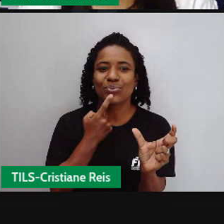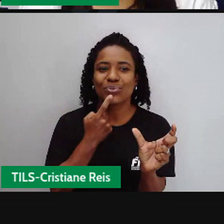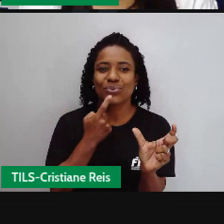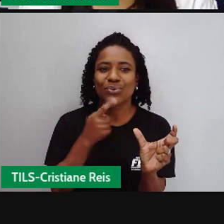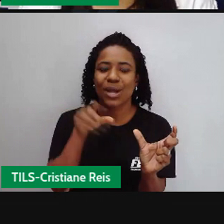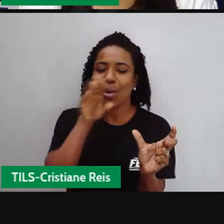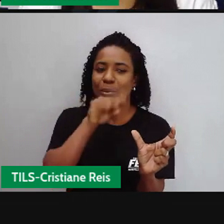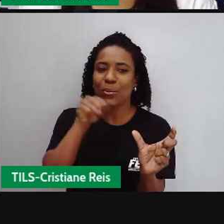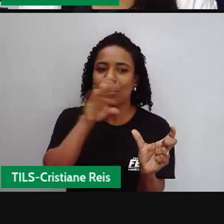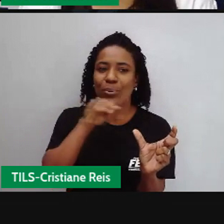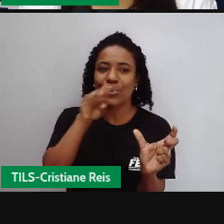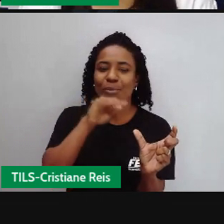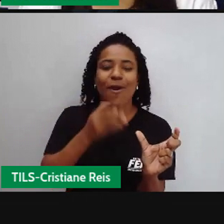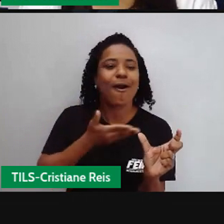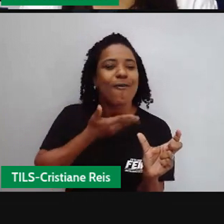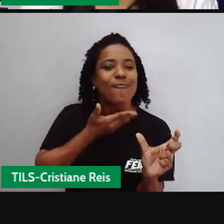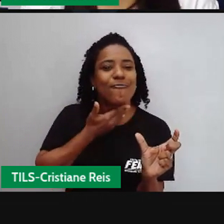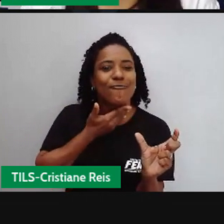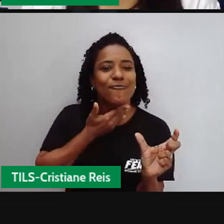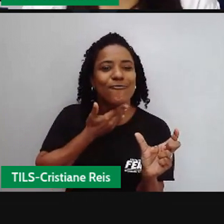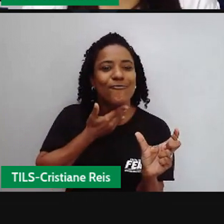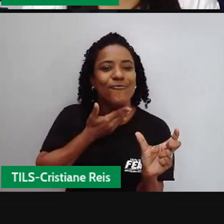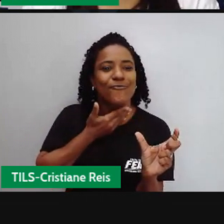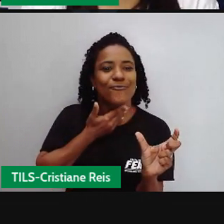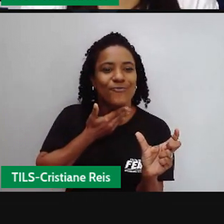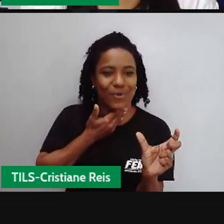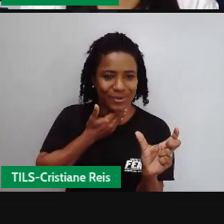aí parece muito com o som do U.